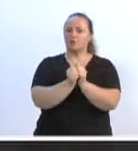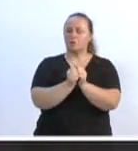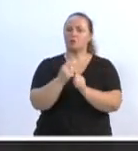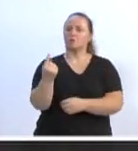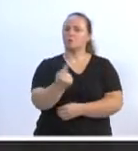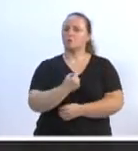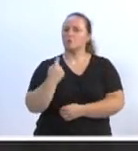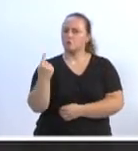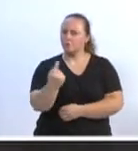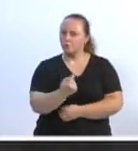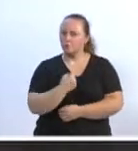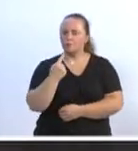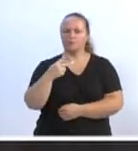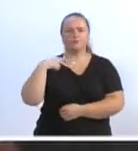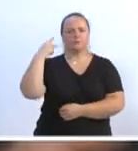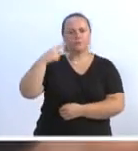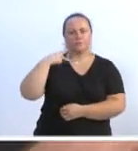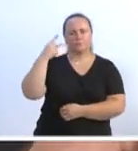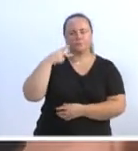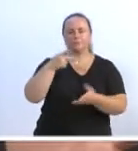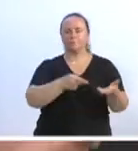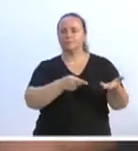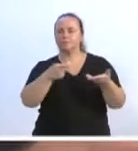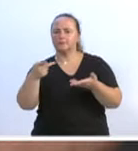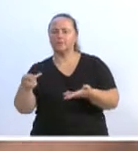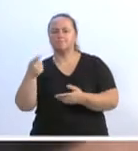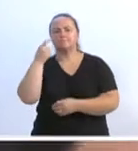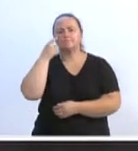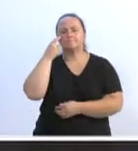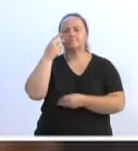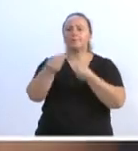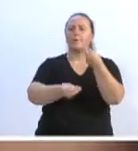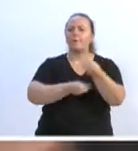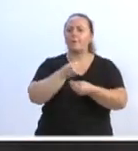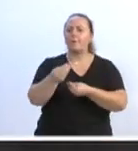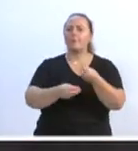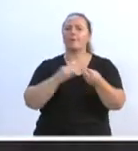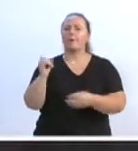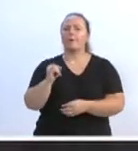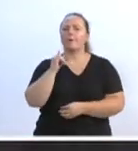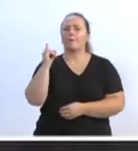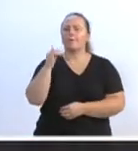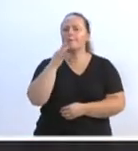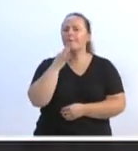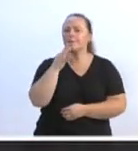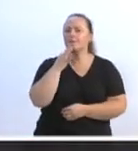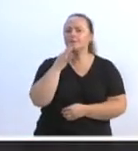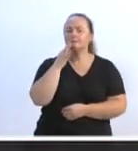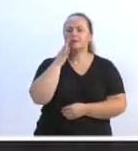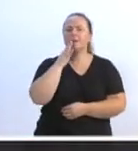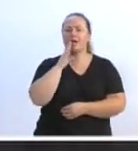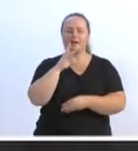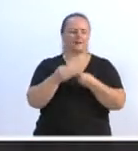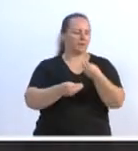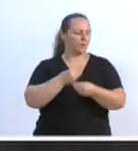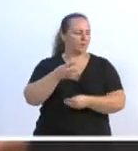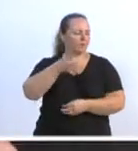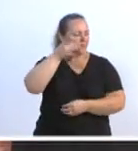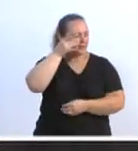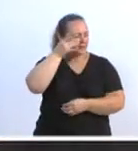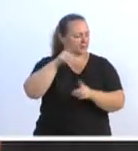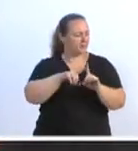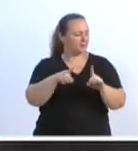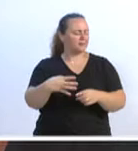lá também visitando ouvindo a realidade deles é importante conhecer e lá fizemos isso ouvindo a realidade que lá vive e é